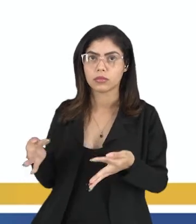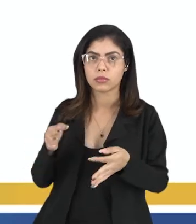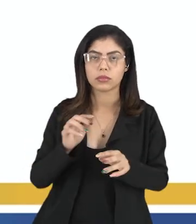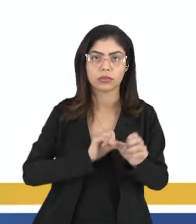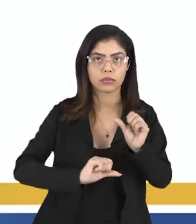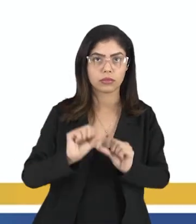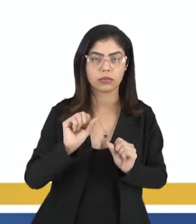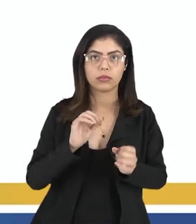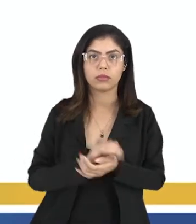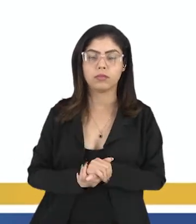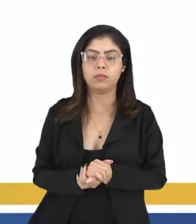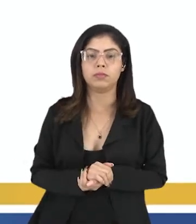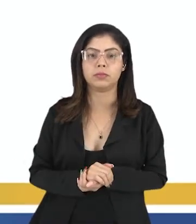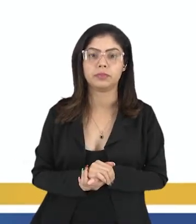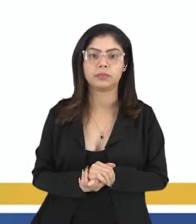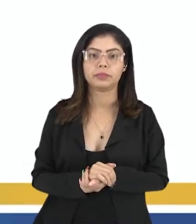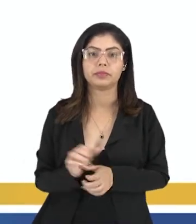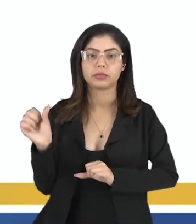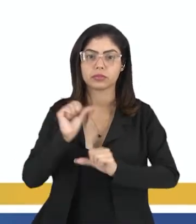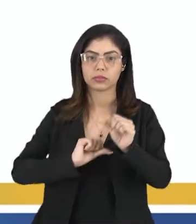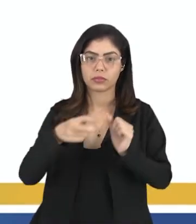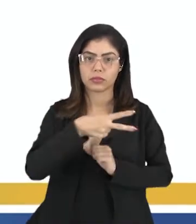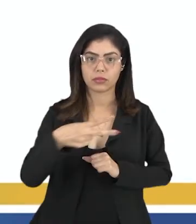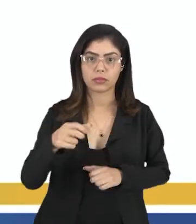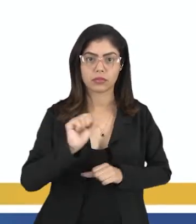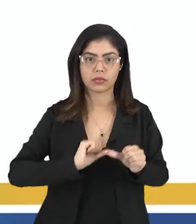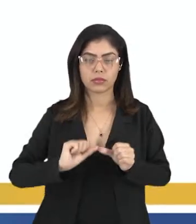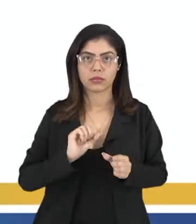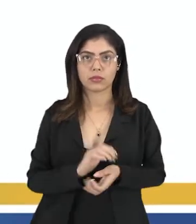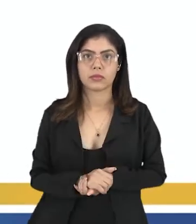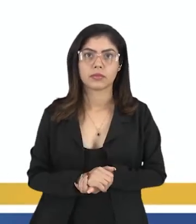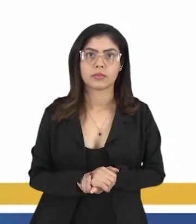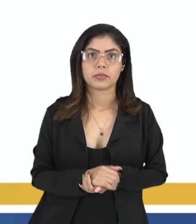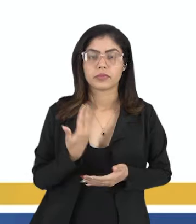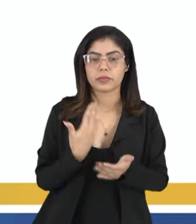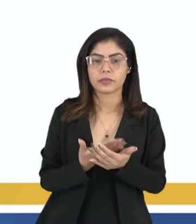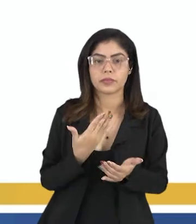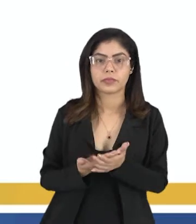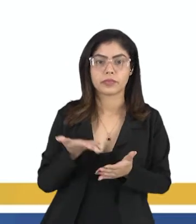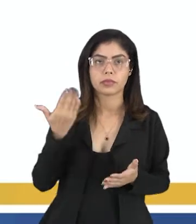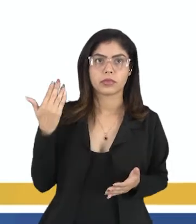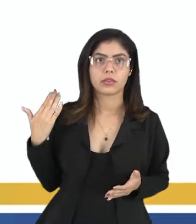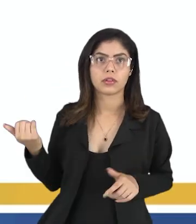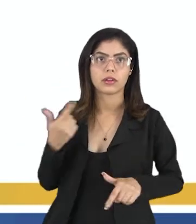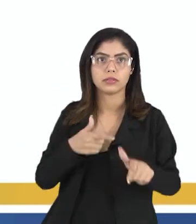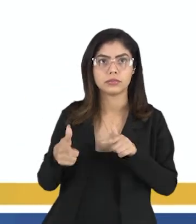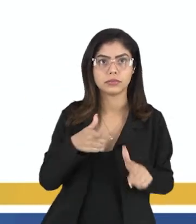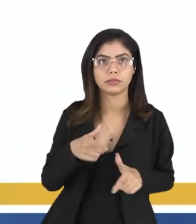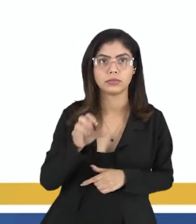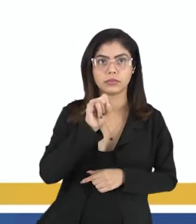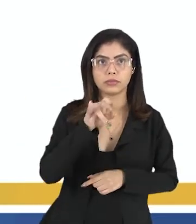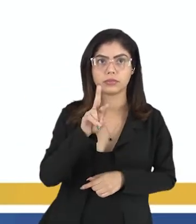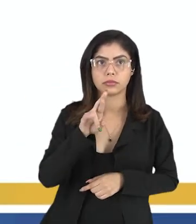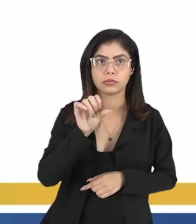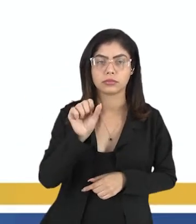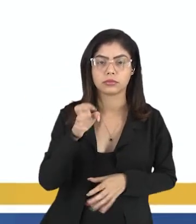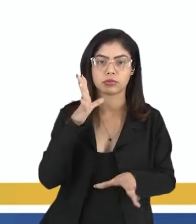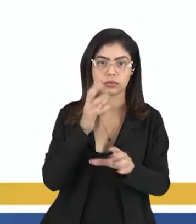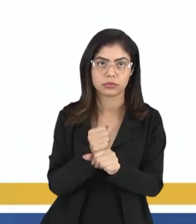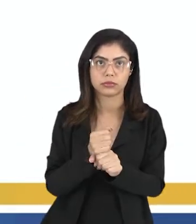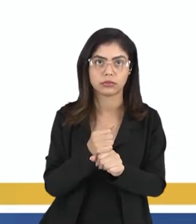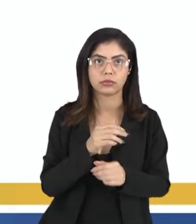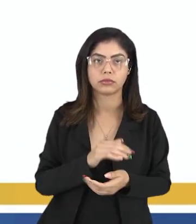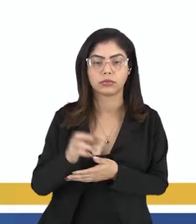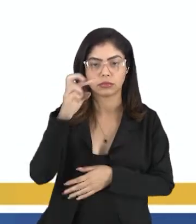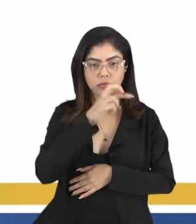deslocamento ou simples troca e a de dupla troca. Na aula anterior a gente trabalhou a de síntese e